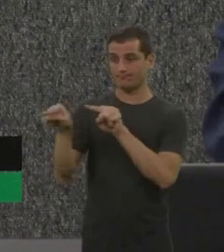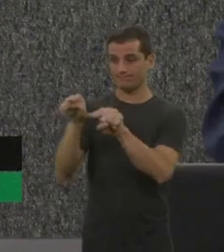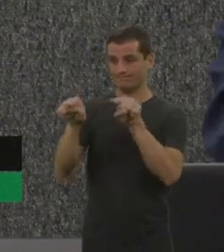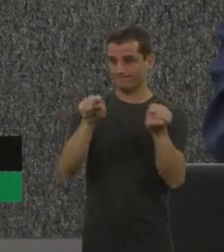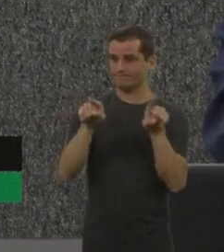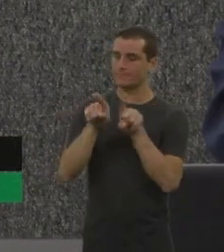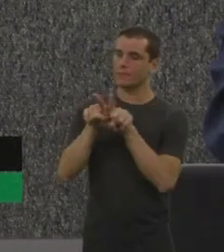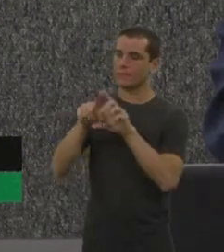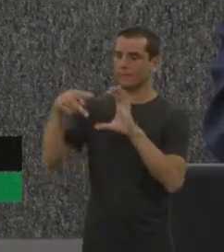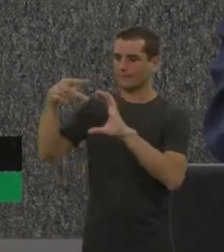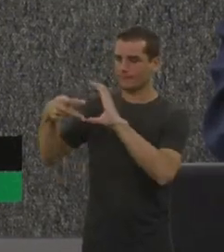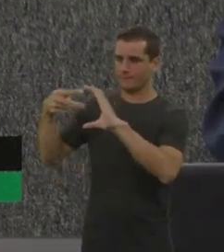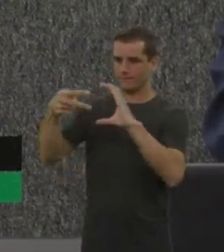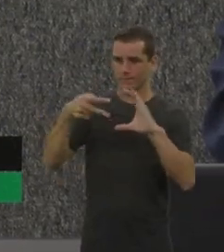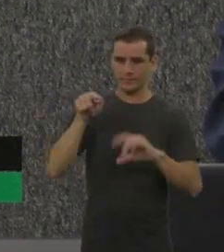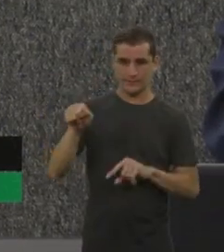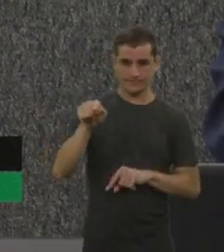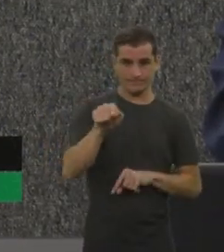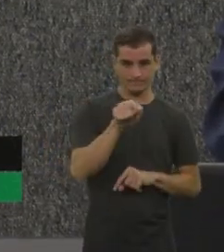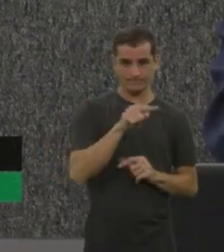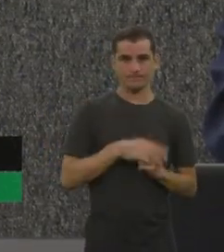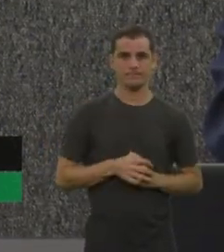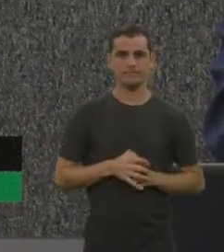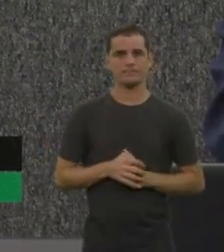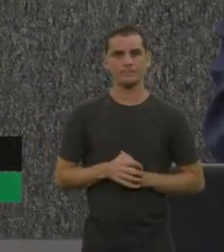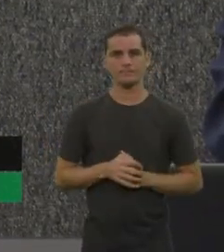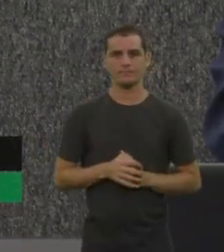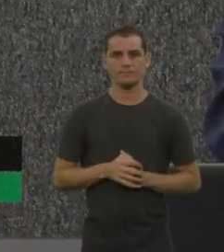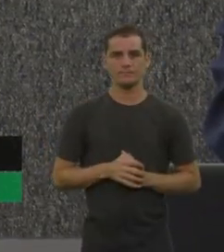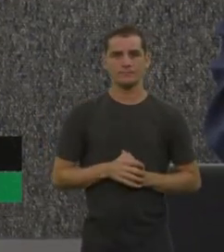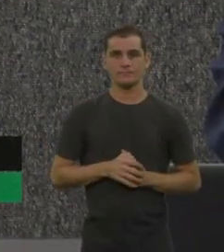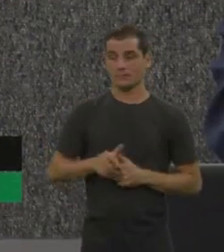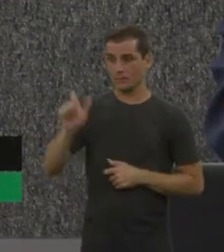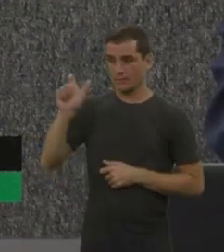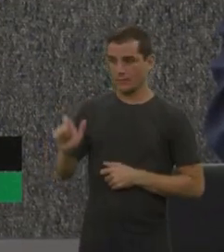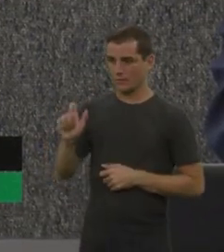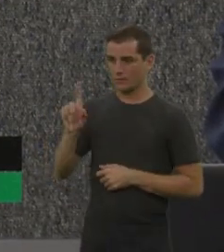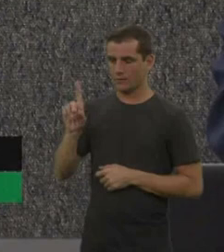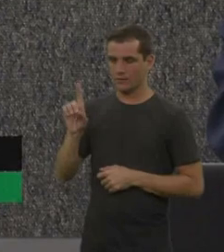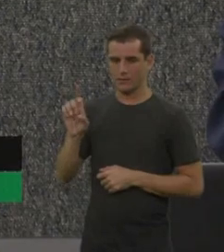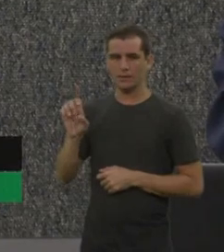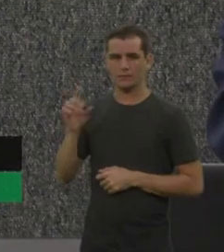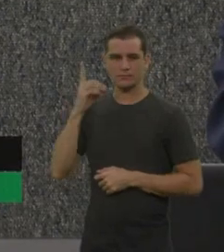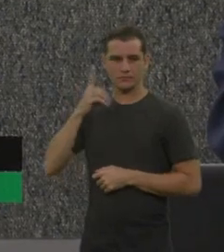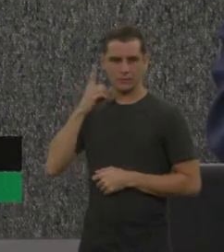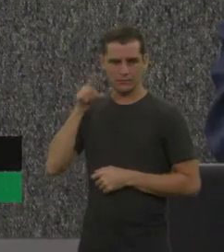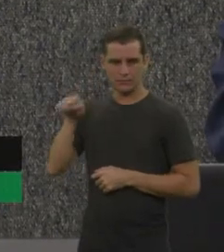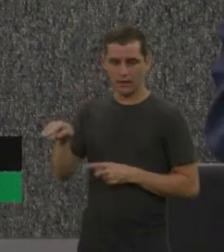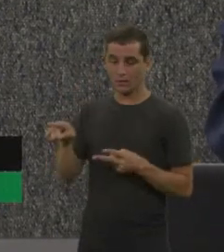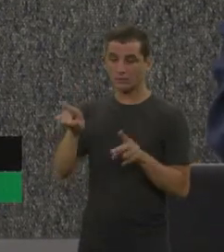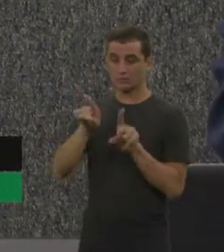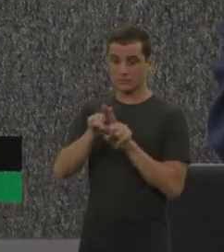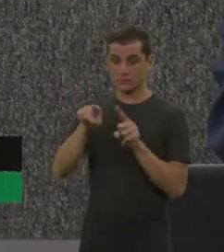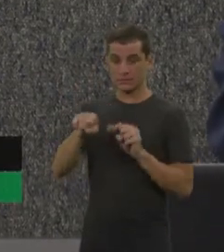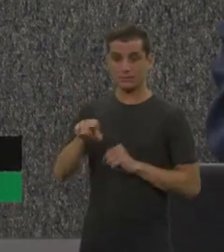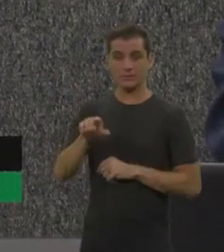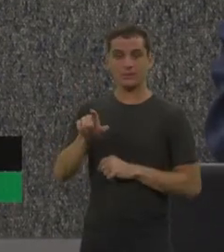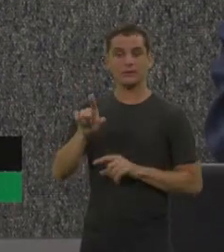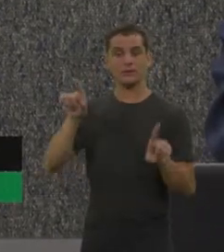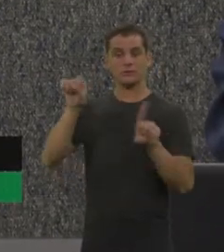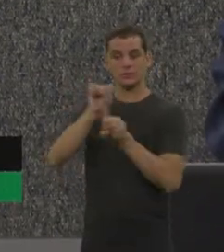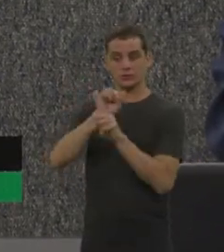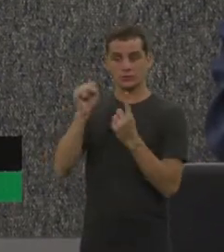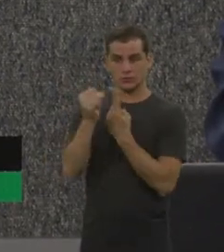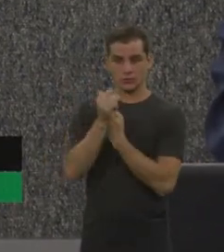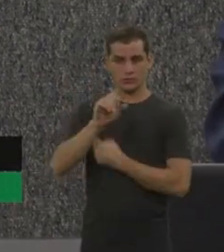demanda, deputado Lunelli, da sociedade civil, via parlamento, que